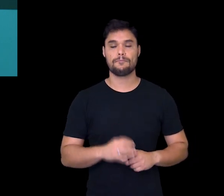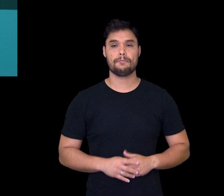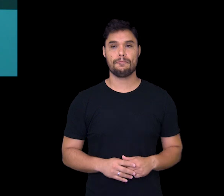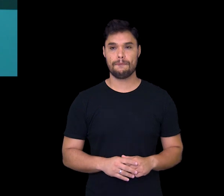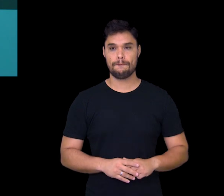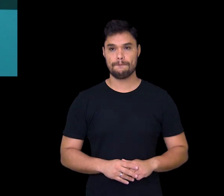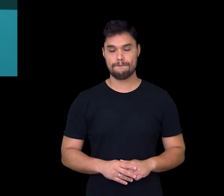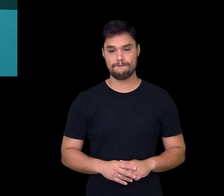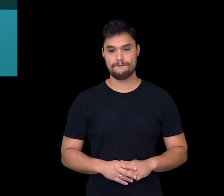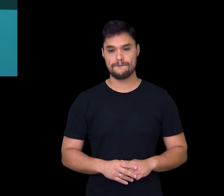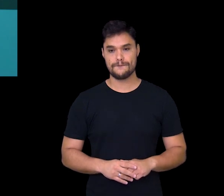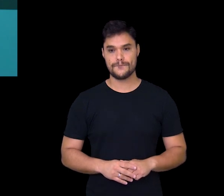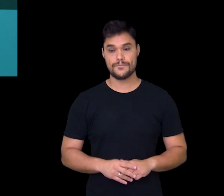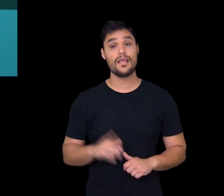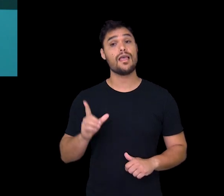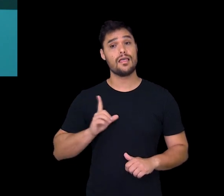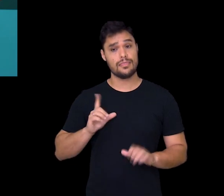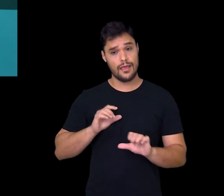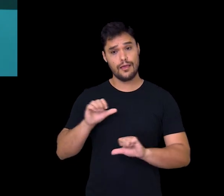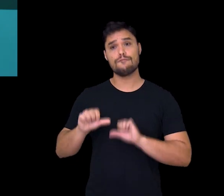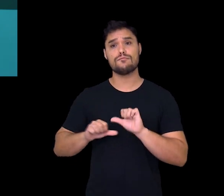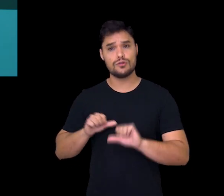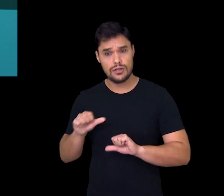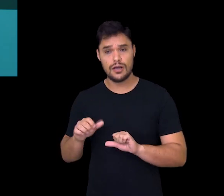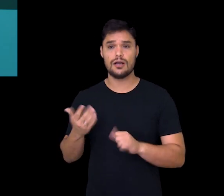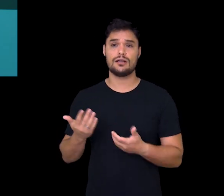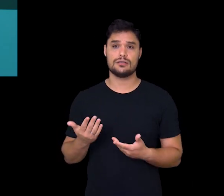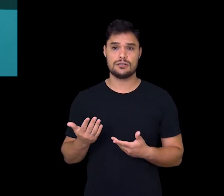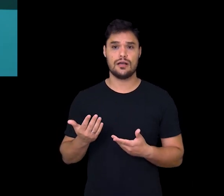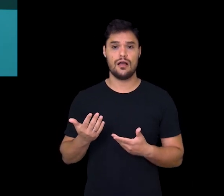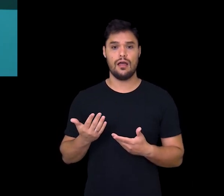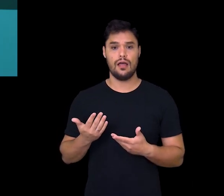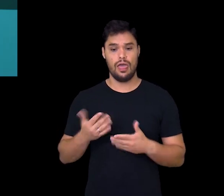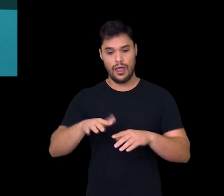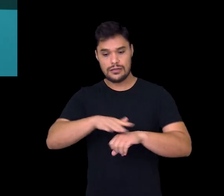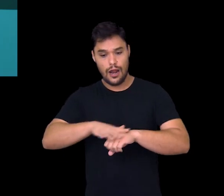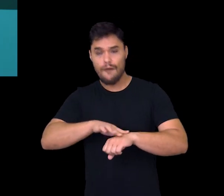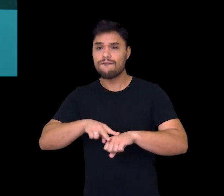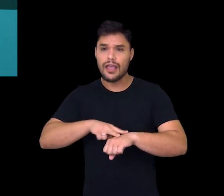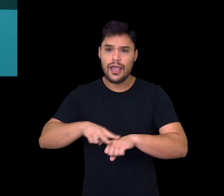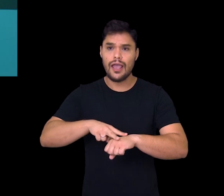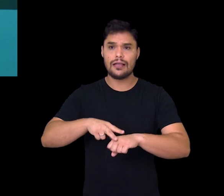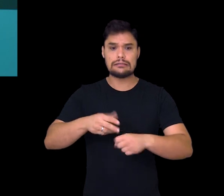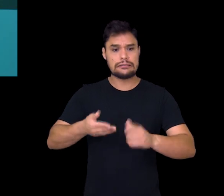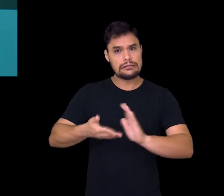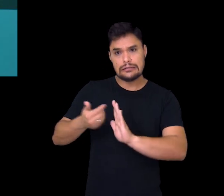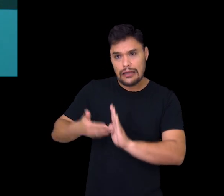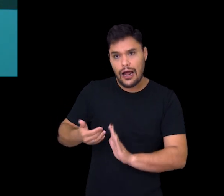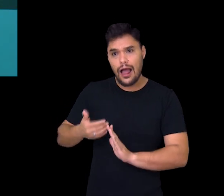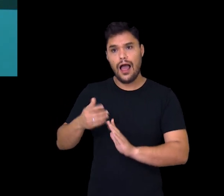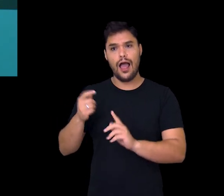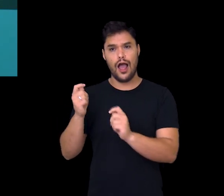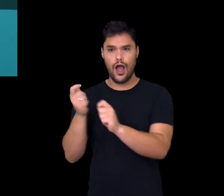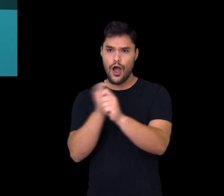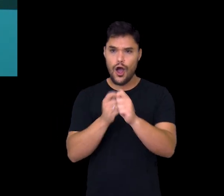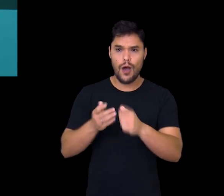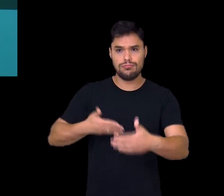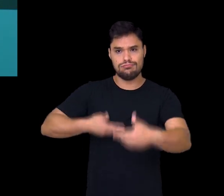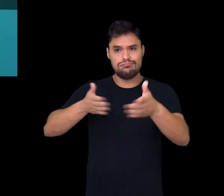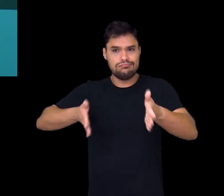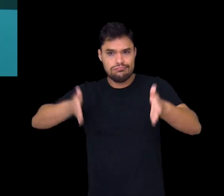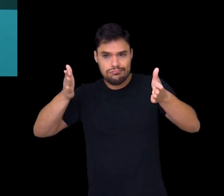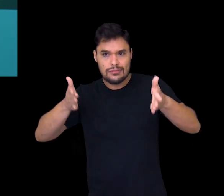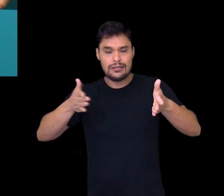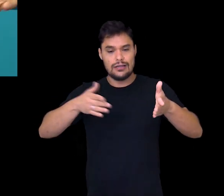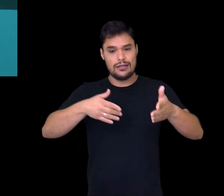então há uma mudança e eles resolvem desobstruir o Salão Verde, tirar aquelas salas, fazer aquela obra toda da parede e jogar as salas para lá e